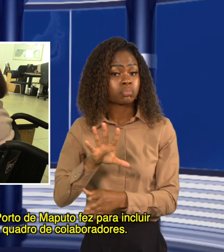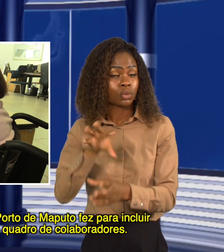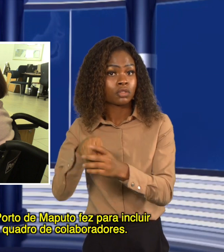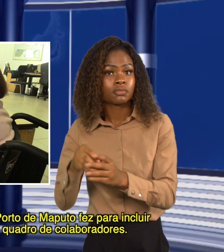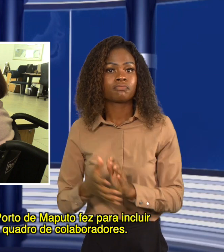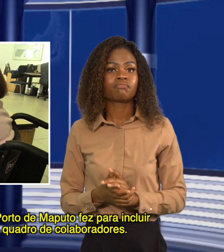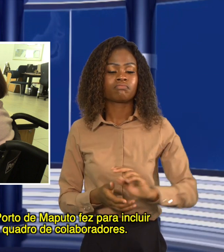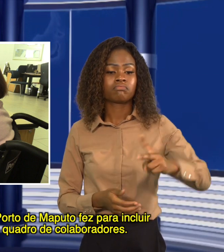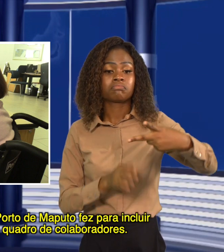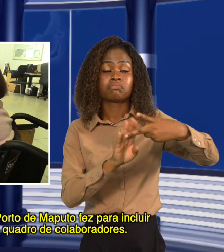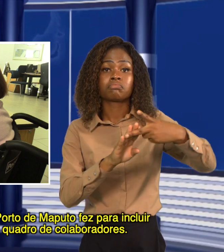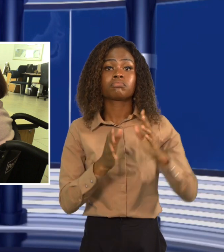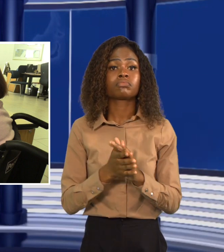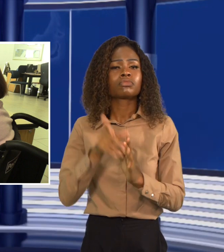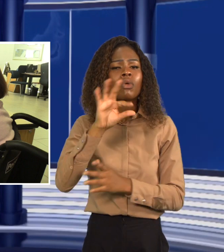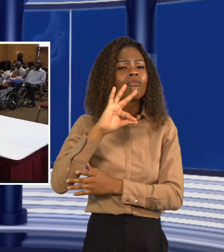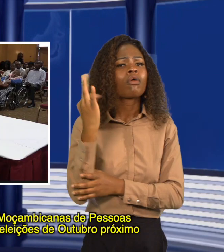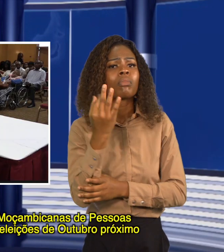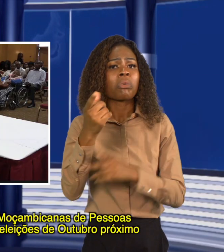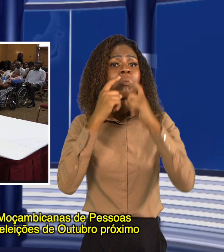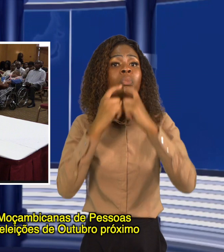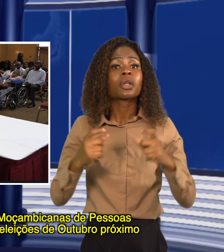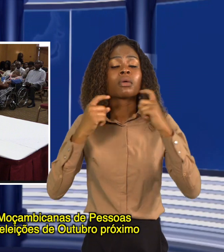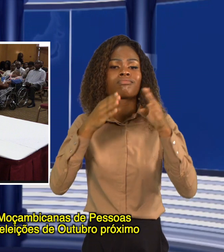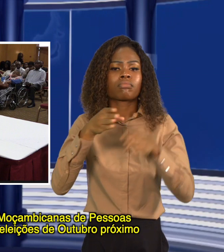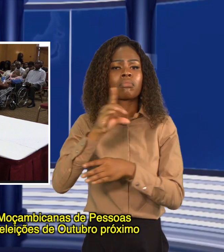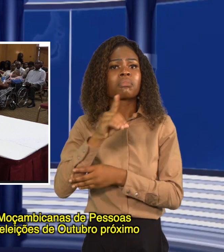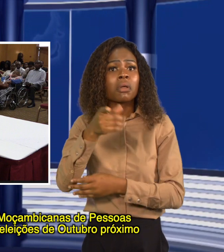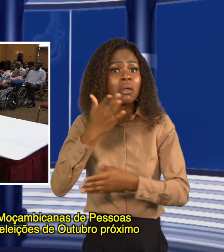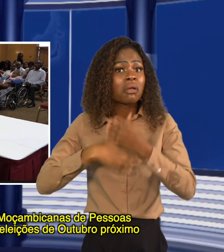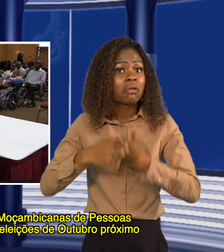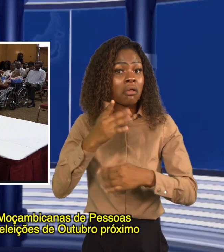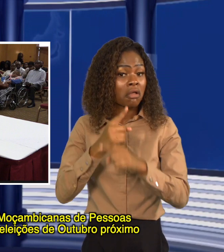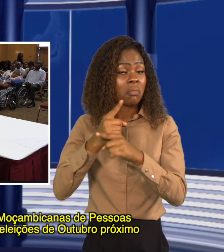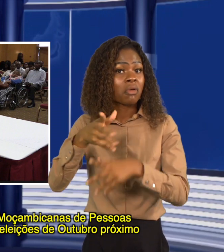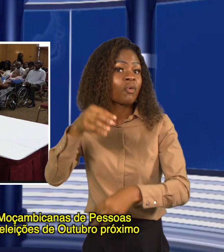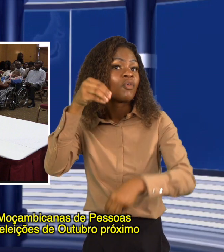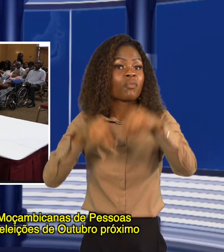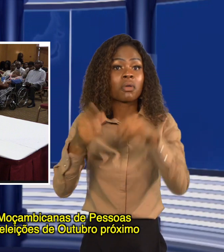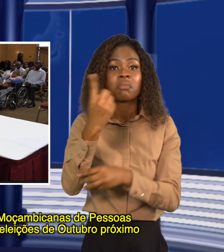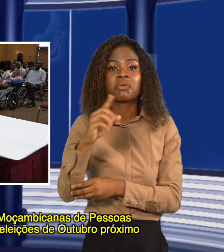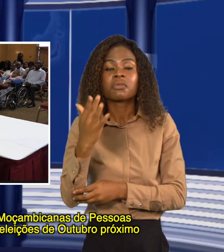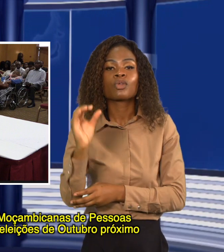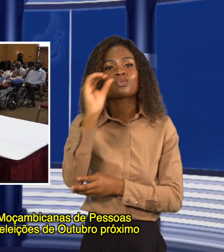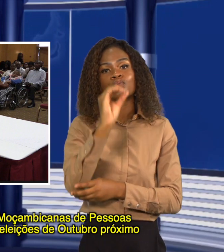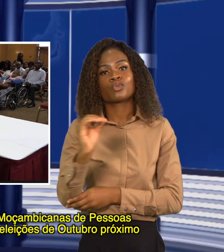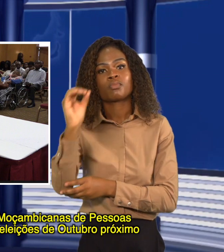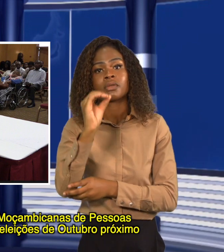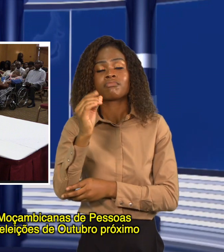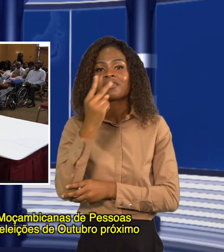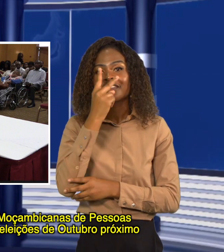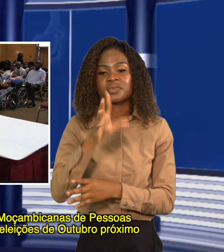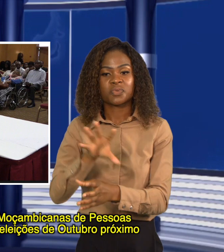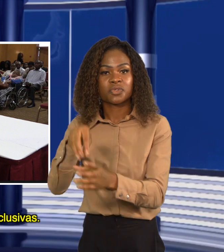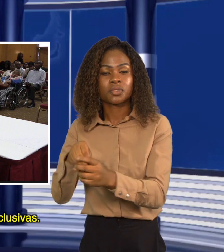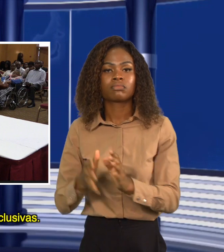social no seu quadro de colaboradores. O Fórum das Associações Moçambicanas de Pessoas com Deficiência quer que as eleições de